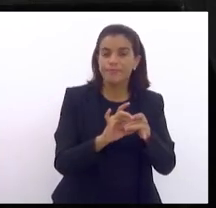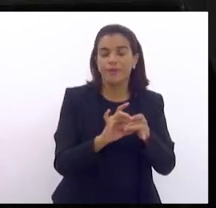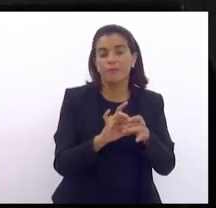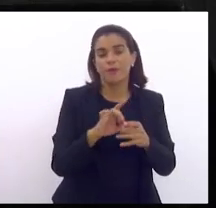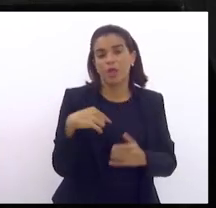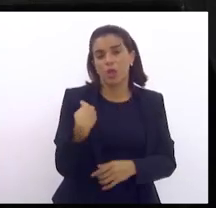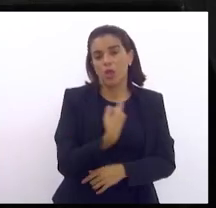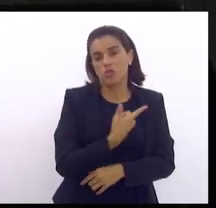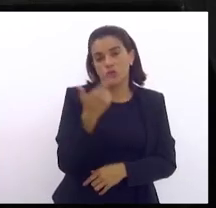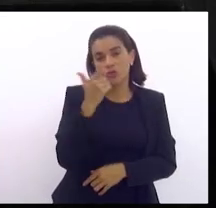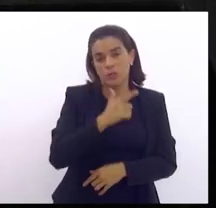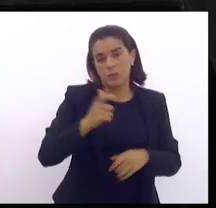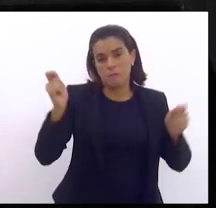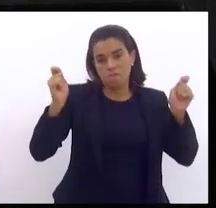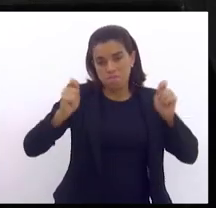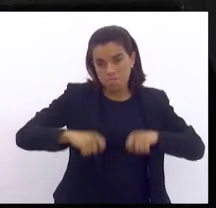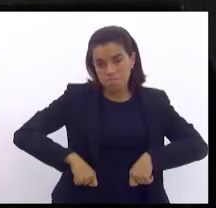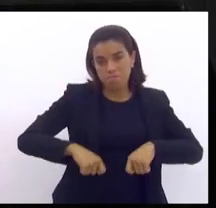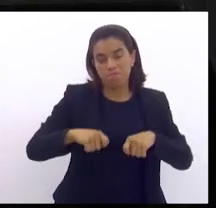para que possamos, na verdade,